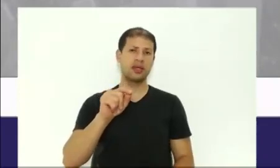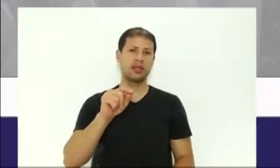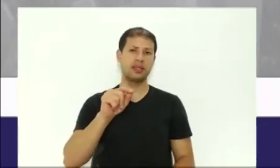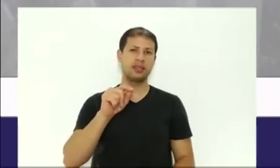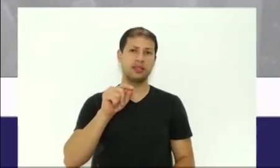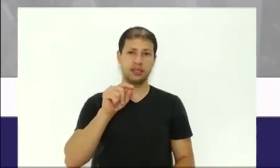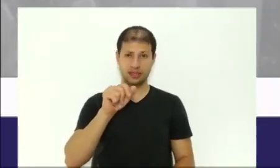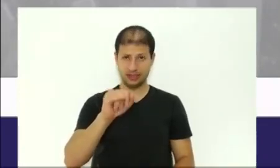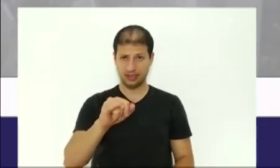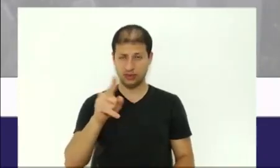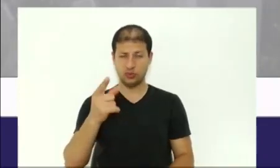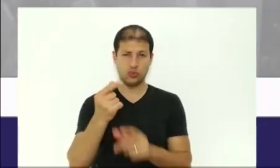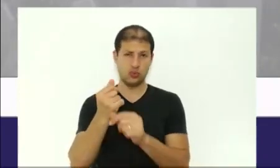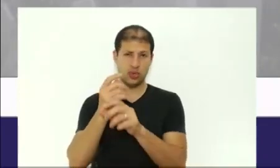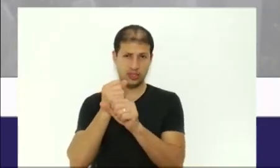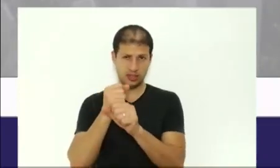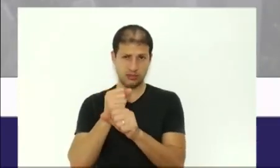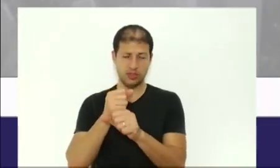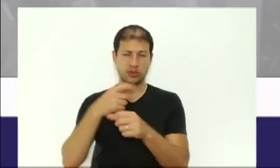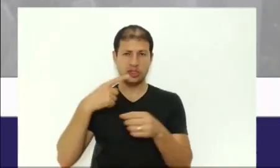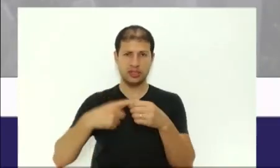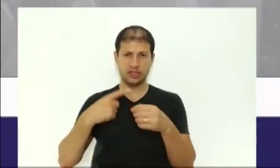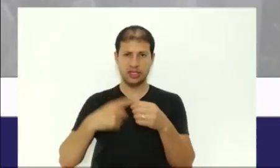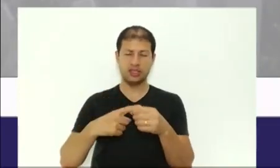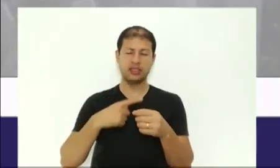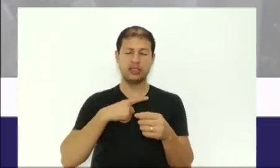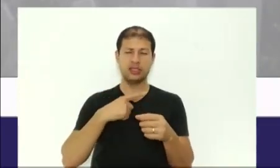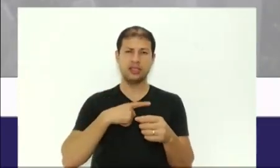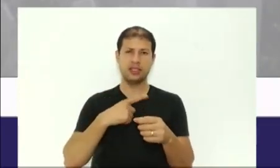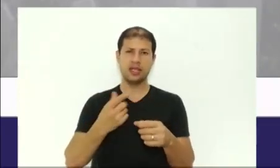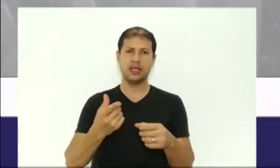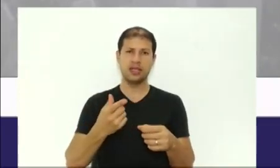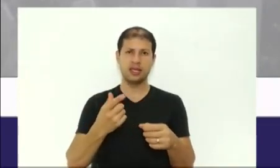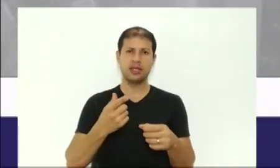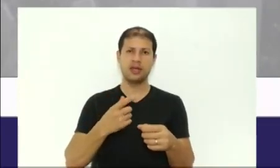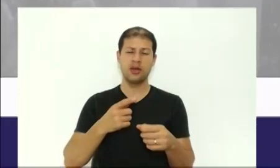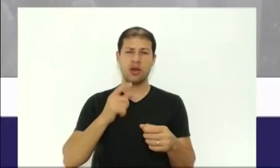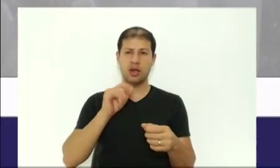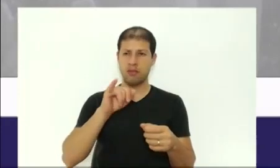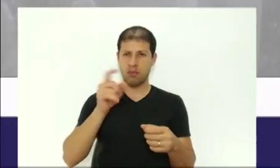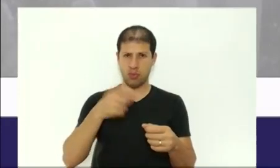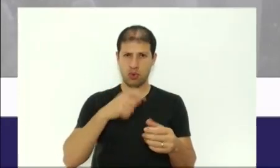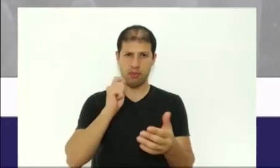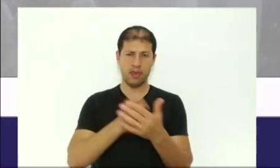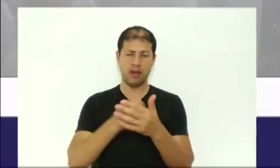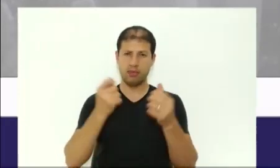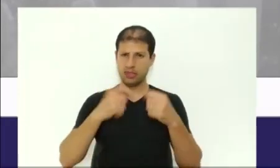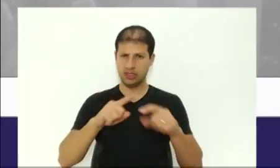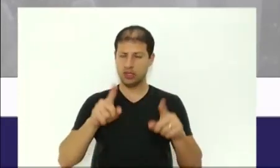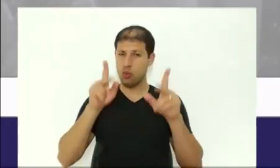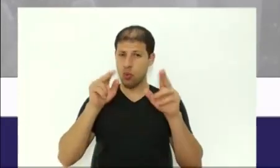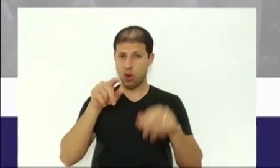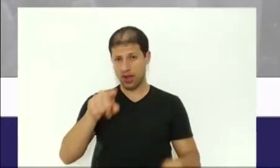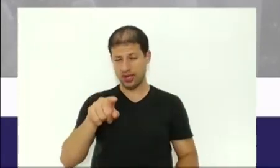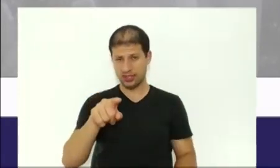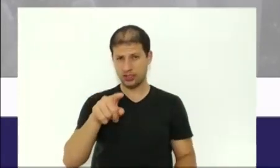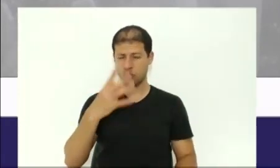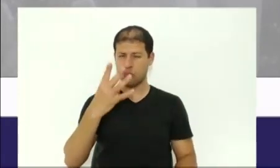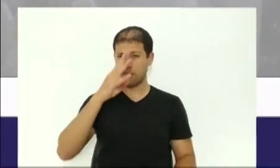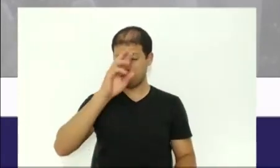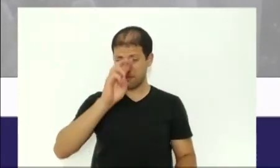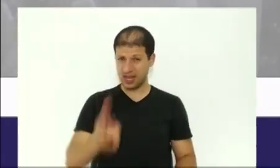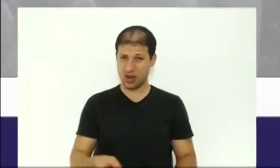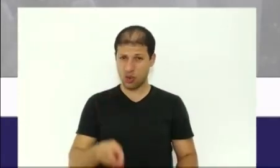orçamento do município vai ter uma isenção de impostos como essa, de